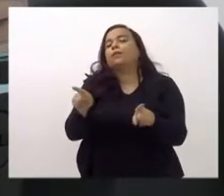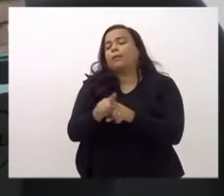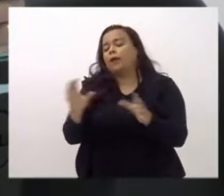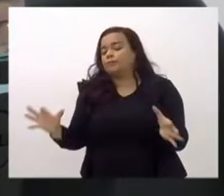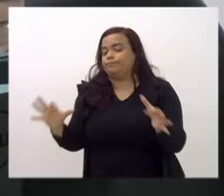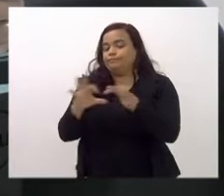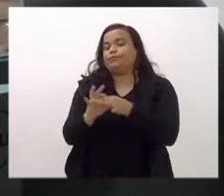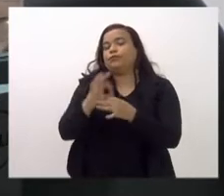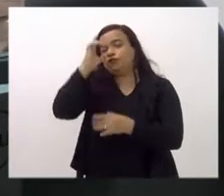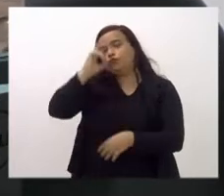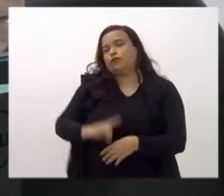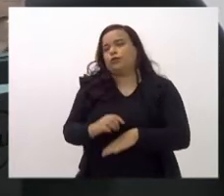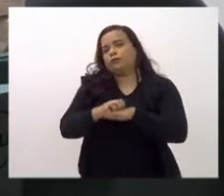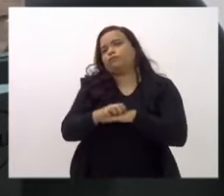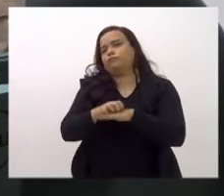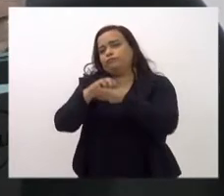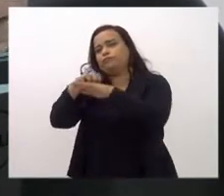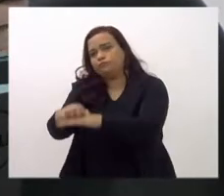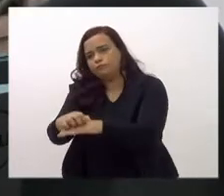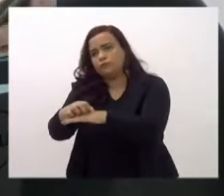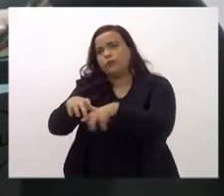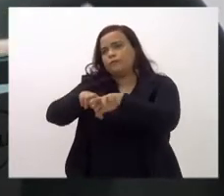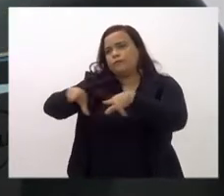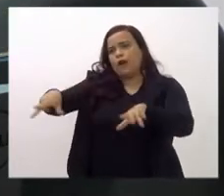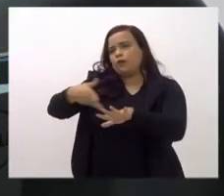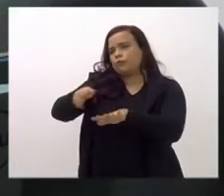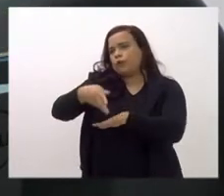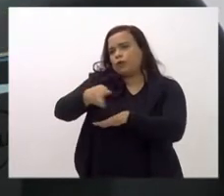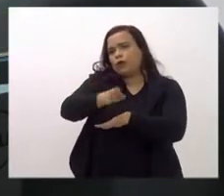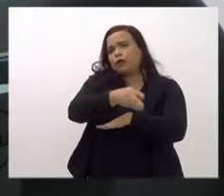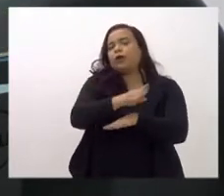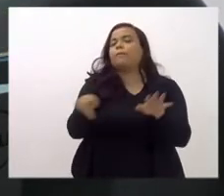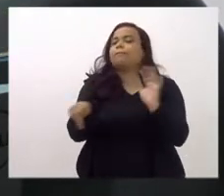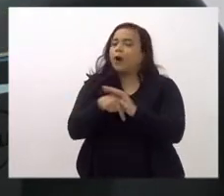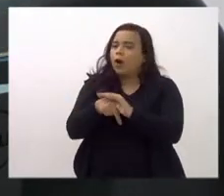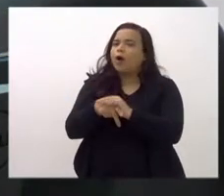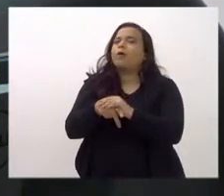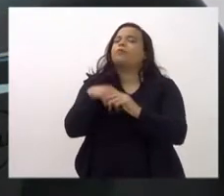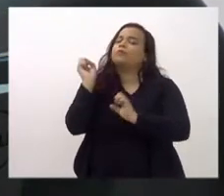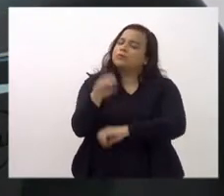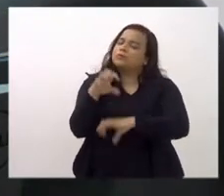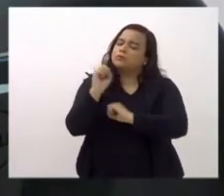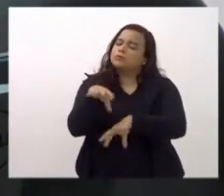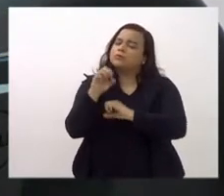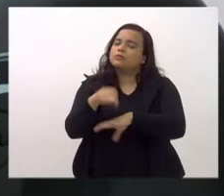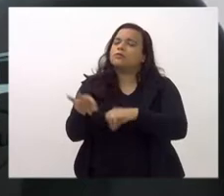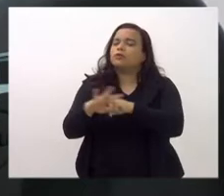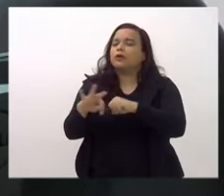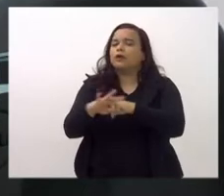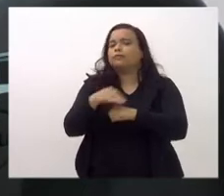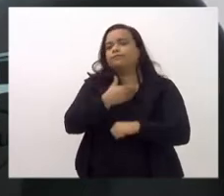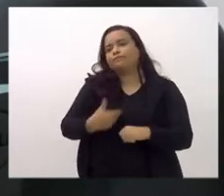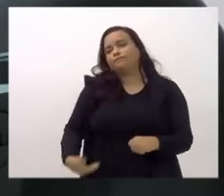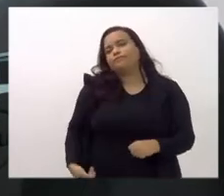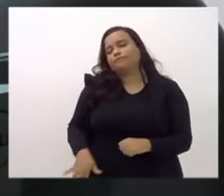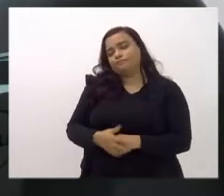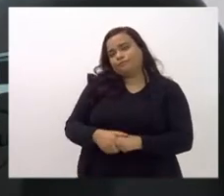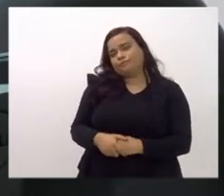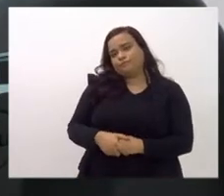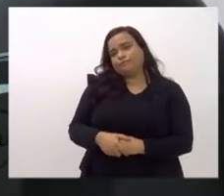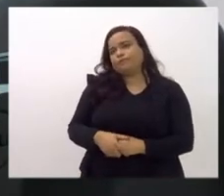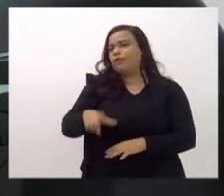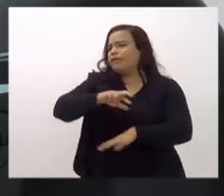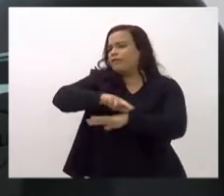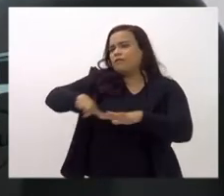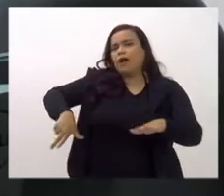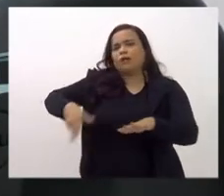ao transporte das diferentes modalidades do ensino médio técnico público. Ou seja, a gente faz referência a essas diferentes